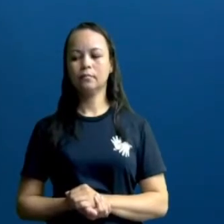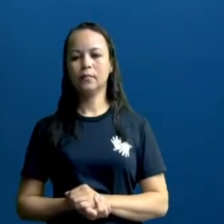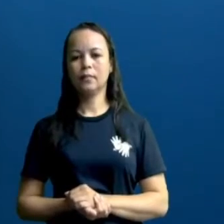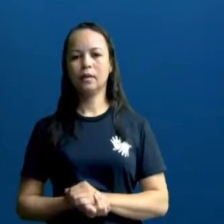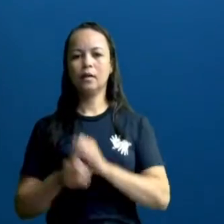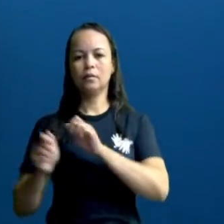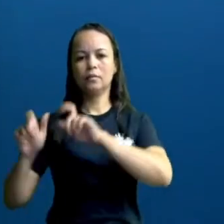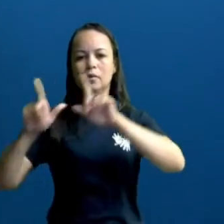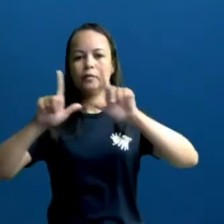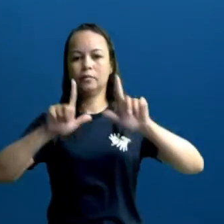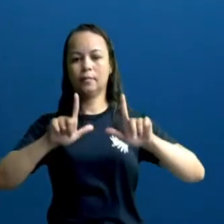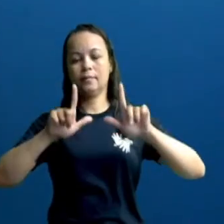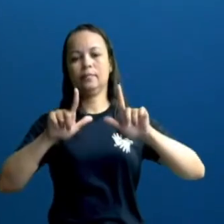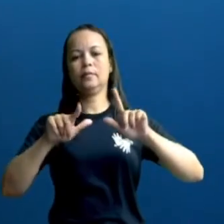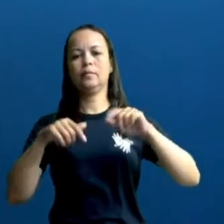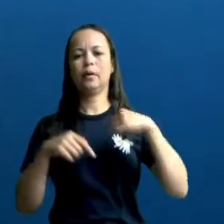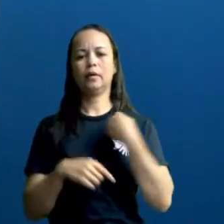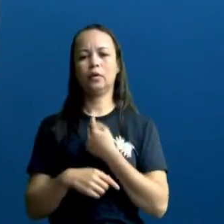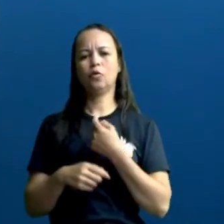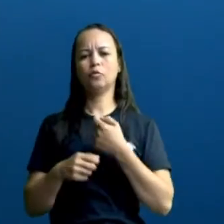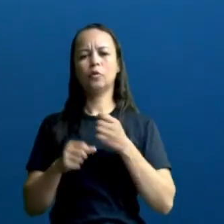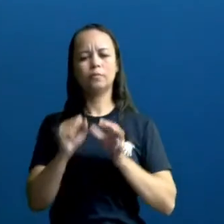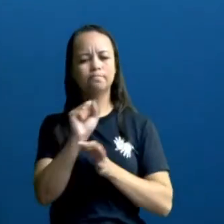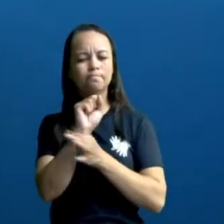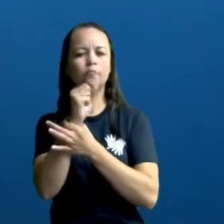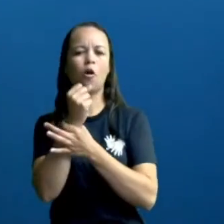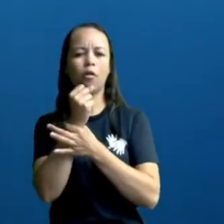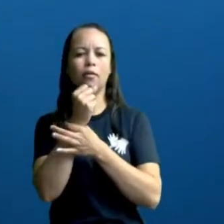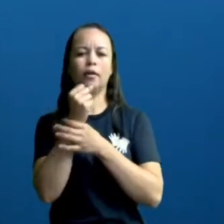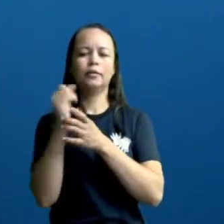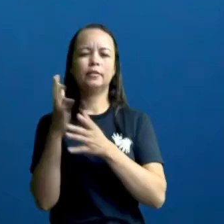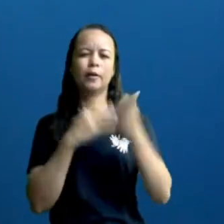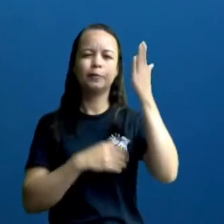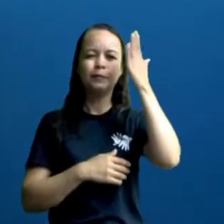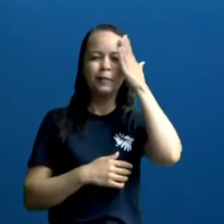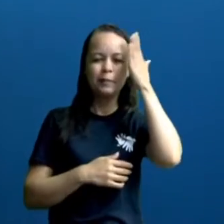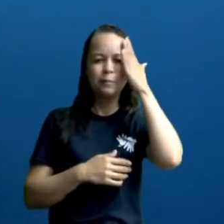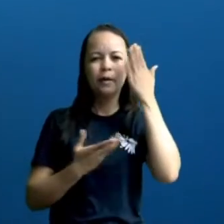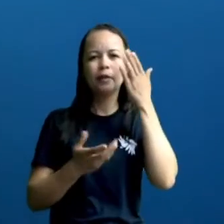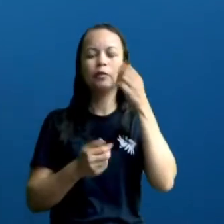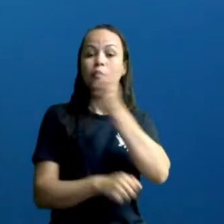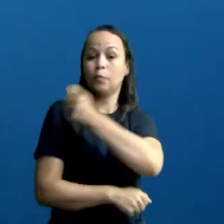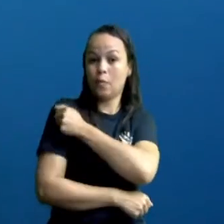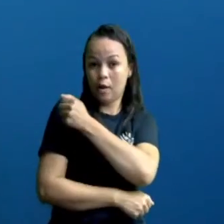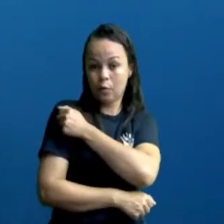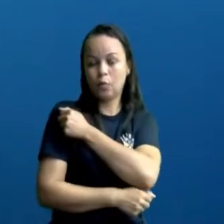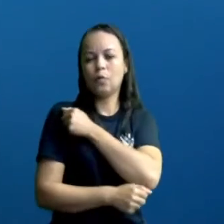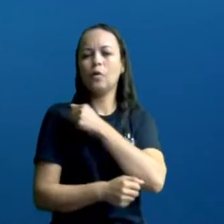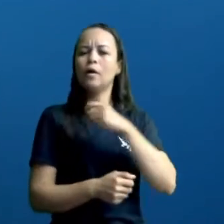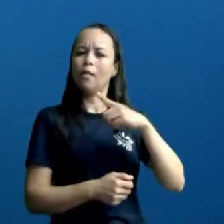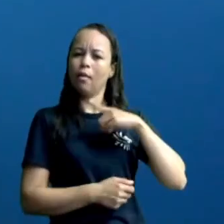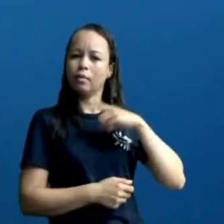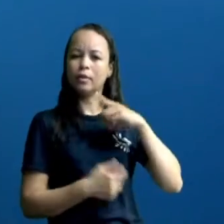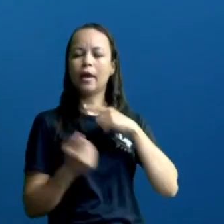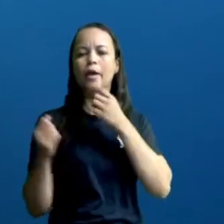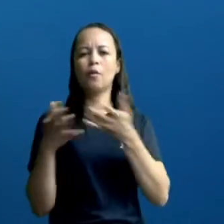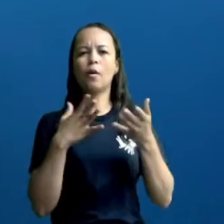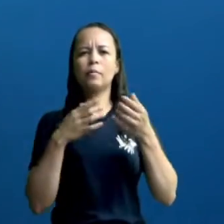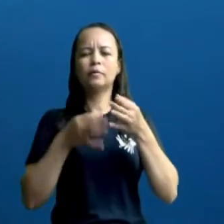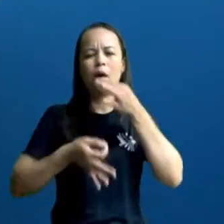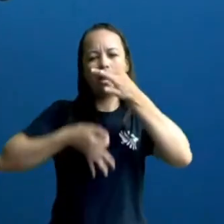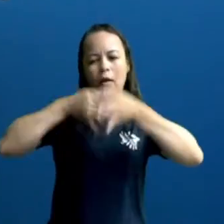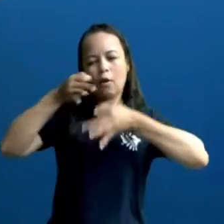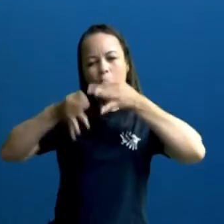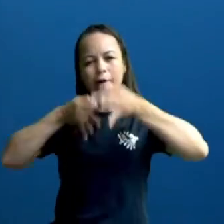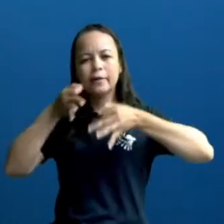slide, para que a gente justamente possa fortalecer esses saberes, para que esse aluno possa justamente ter uma emancipação crítica